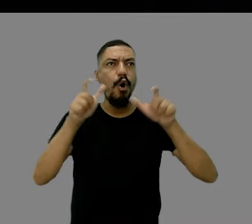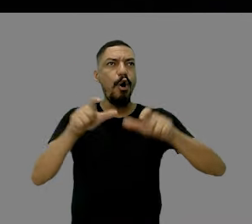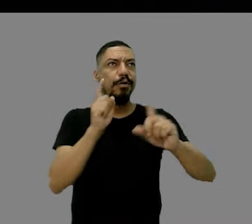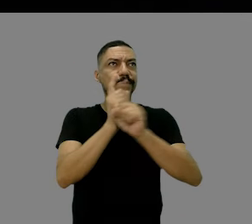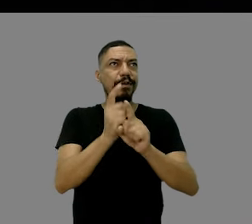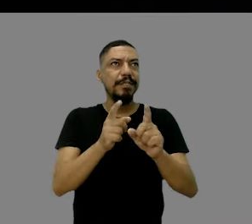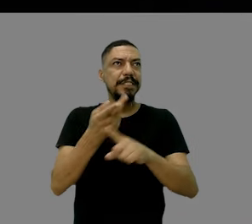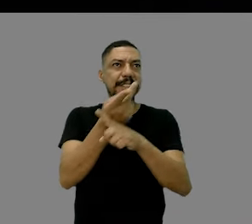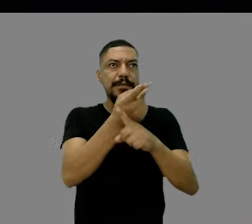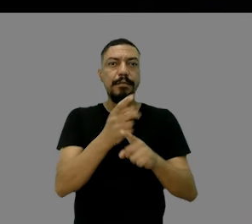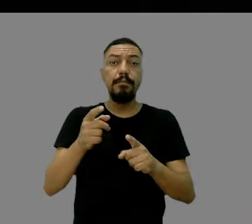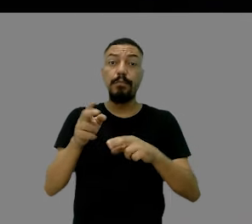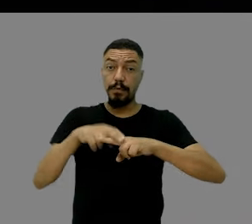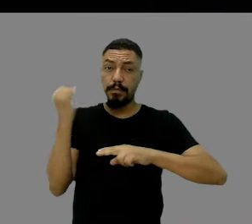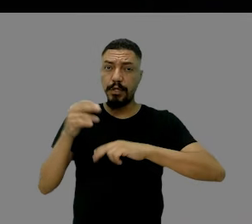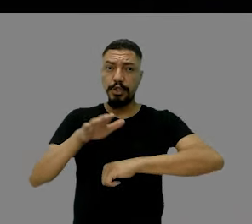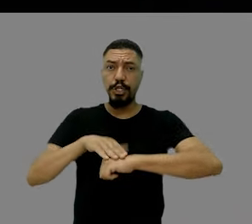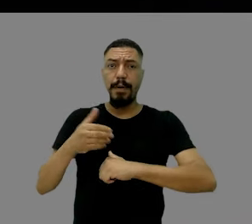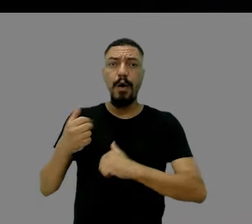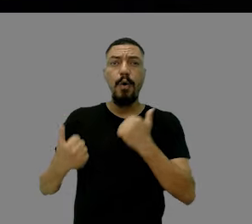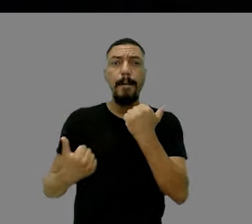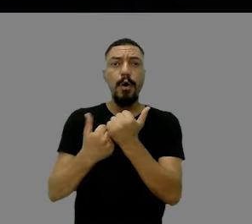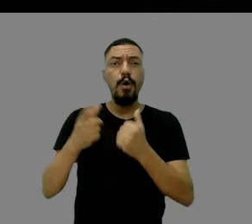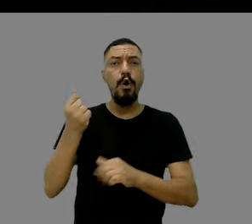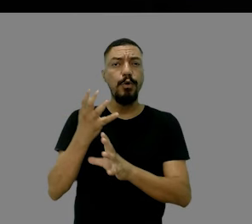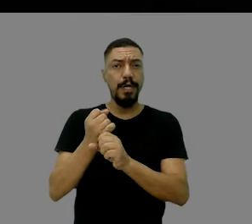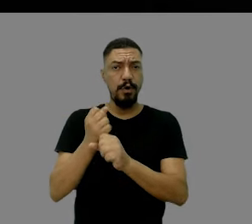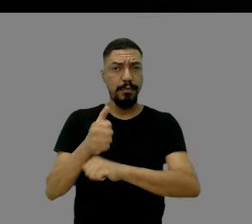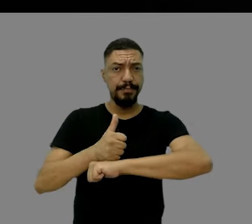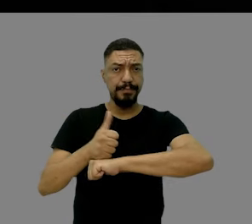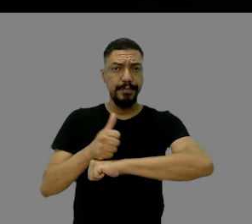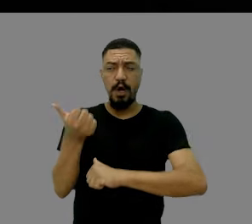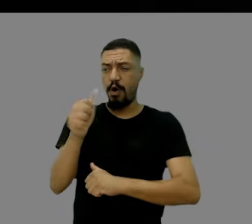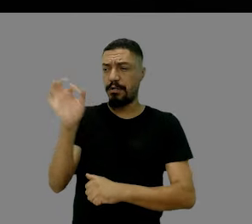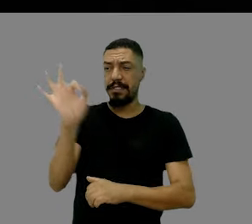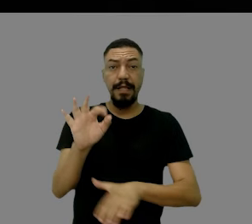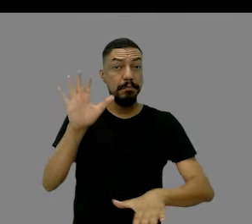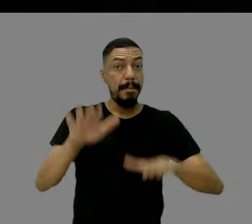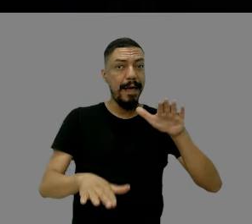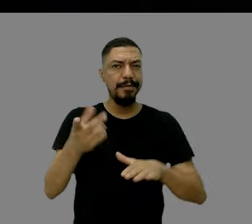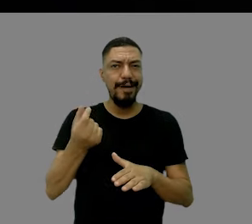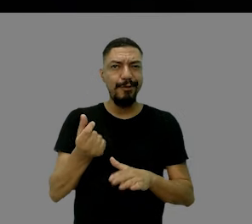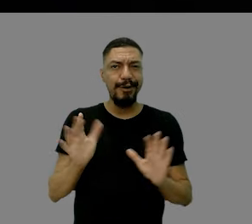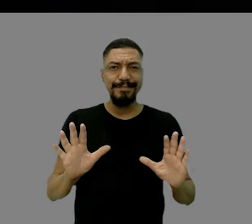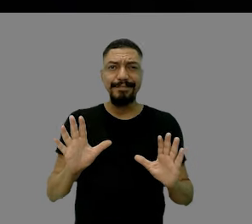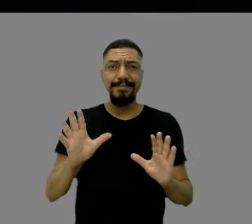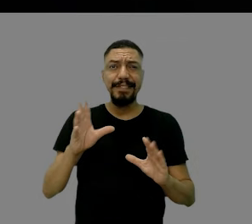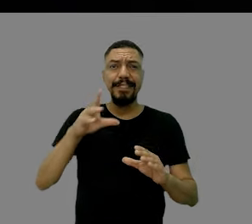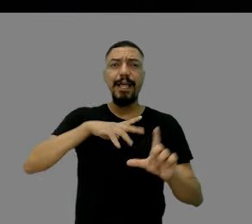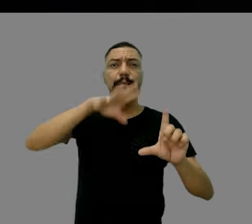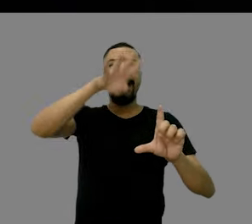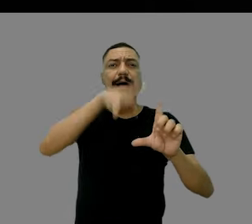um contador. E até assim, é 11%. Depende do valor, né? Porque isso é dentro da tabela